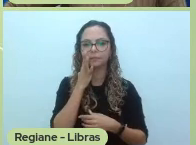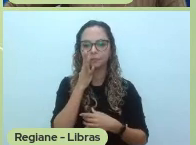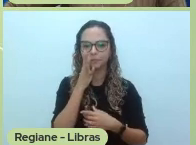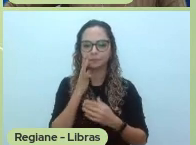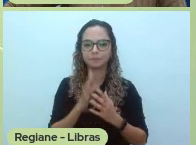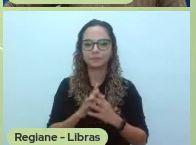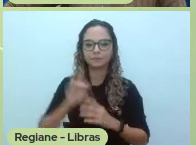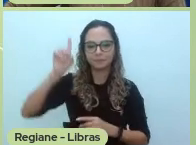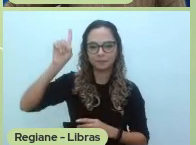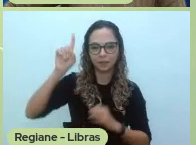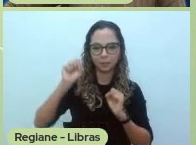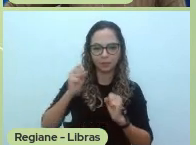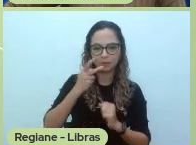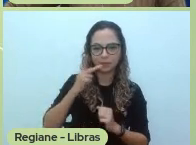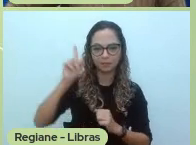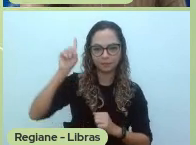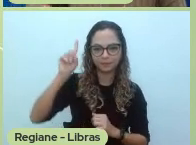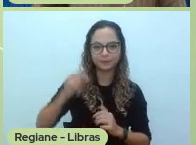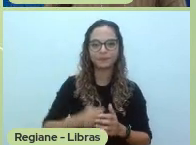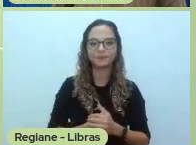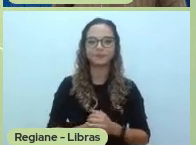Posso falar, Samuel? Claro, claro.